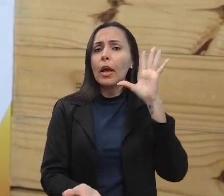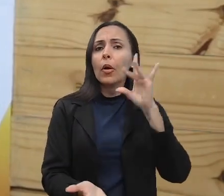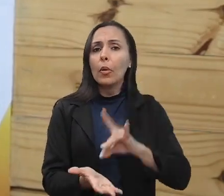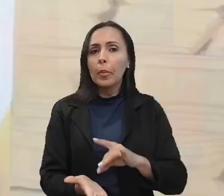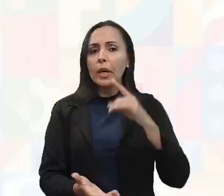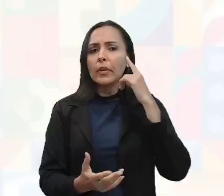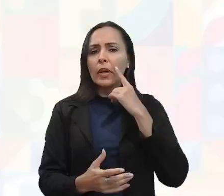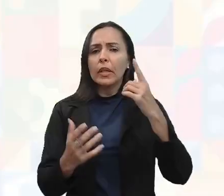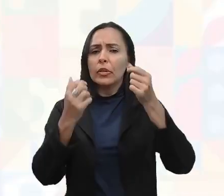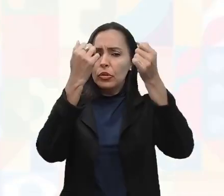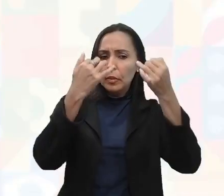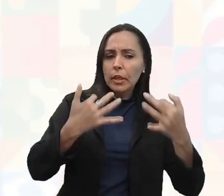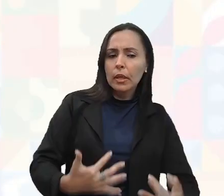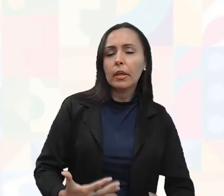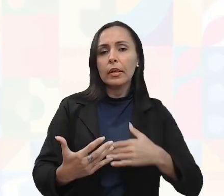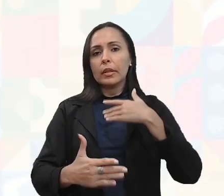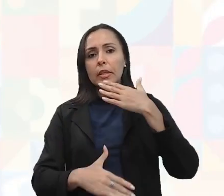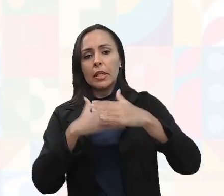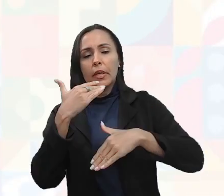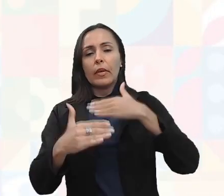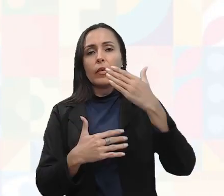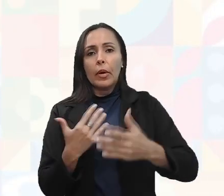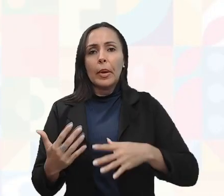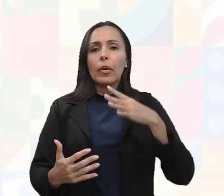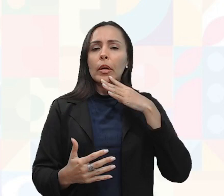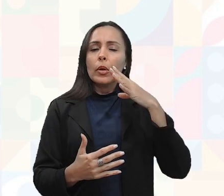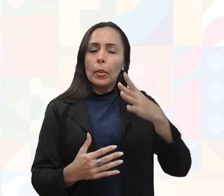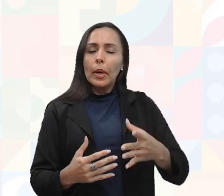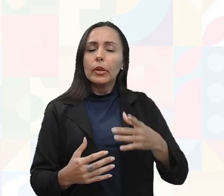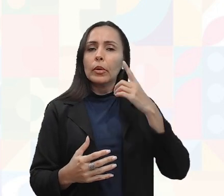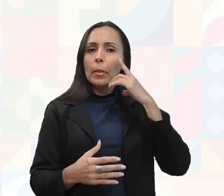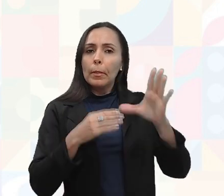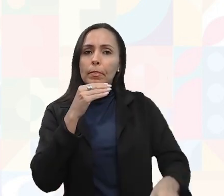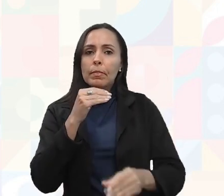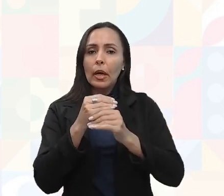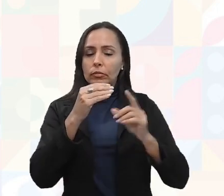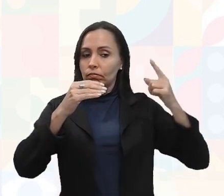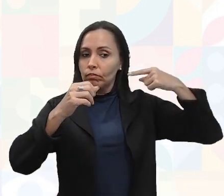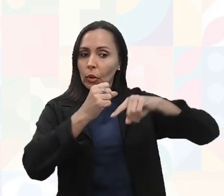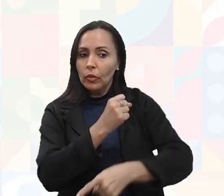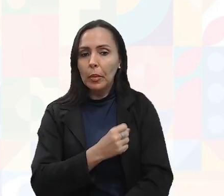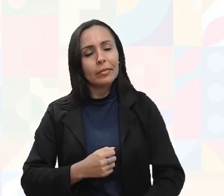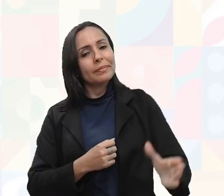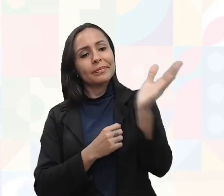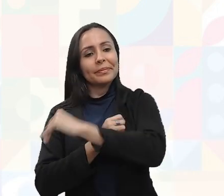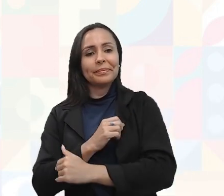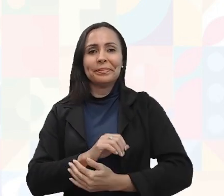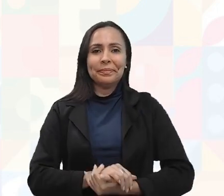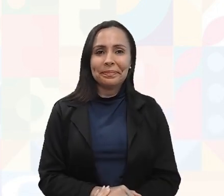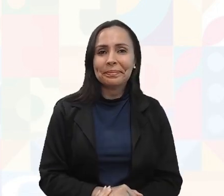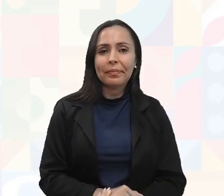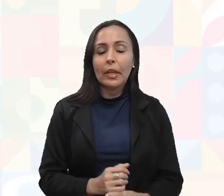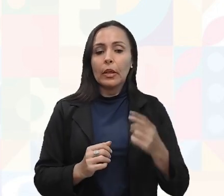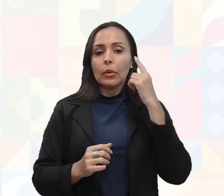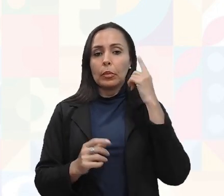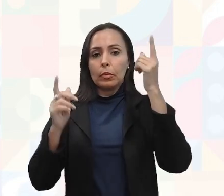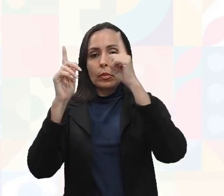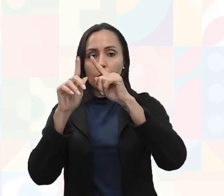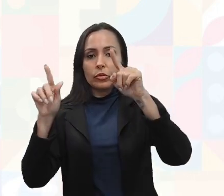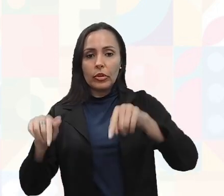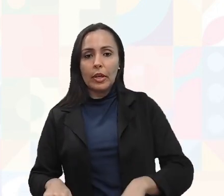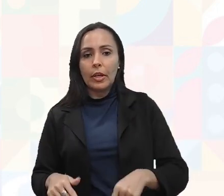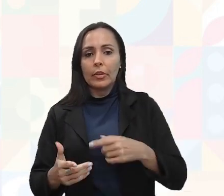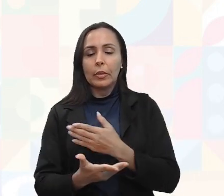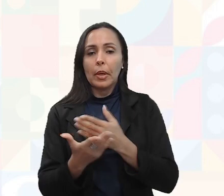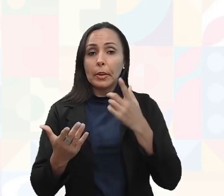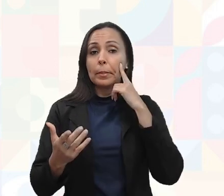aí definindo e desenvolvendo aí um conhecimento um pouco mais aprofundado. Então, vamos lá. Todo projeto de ambientação, será que de